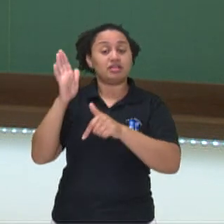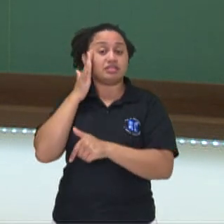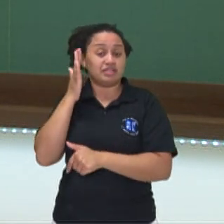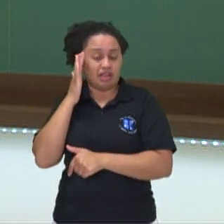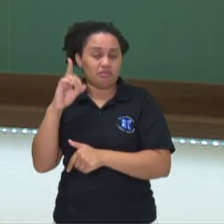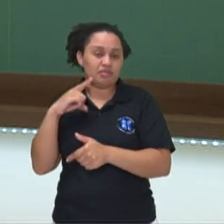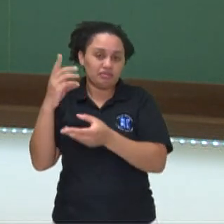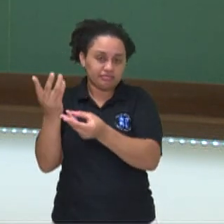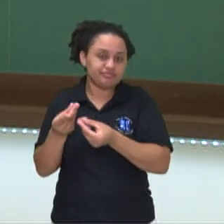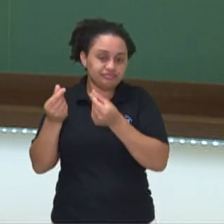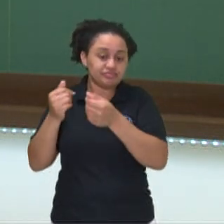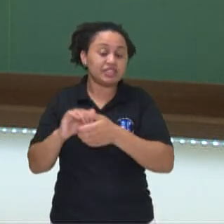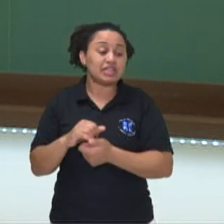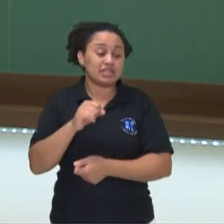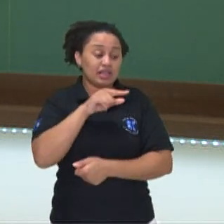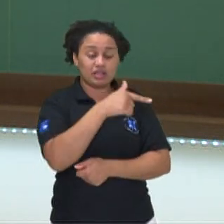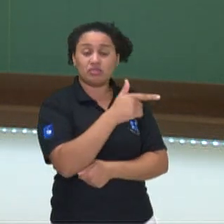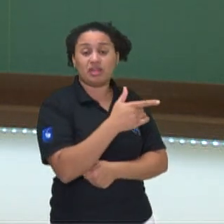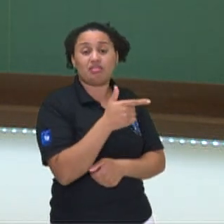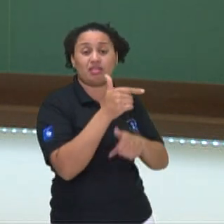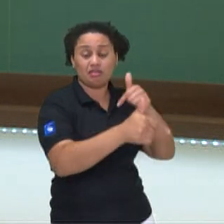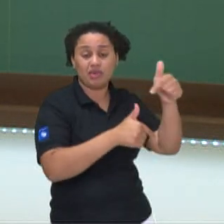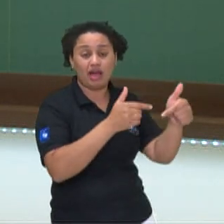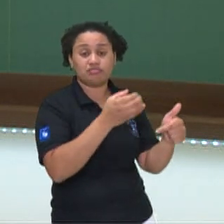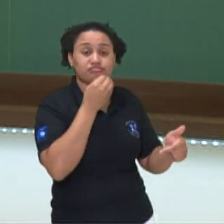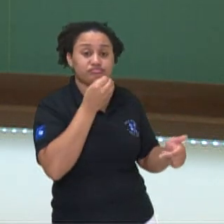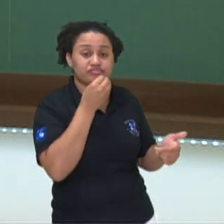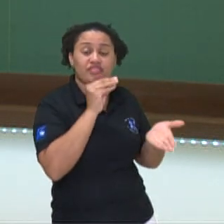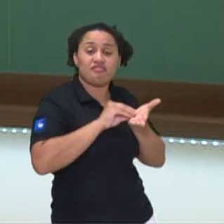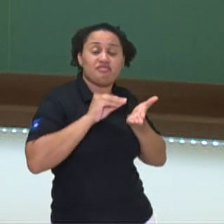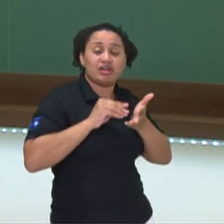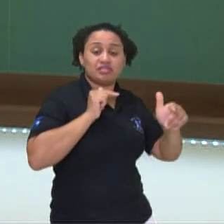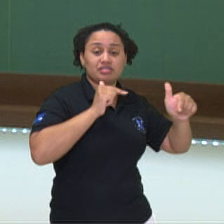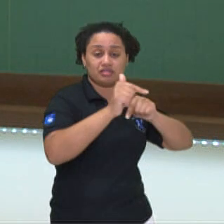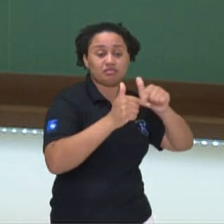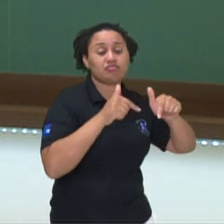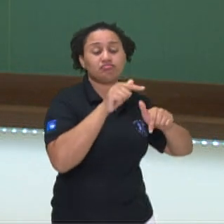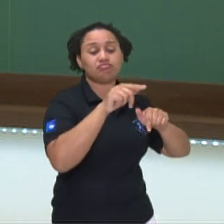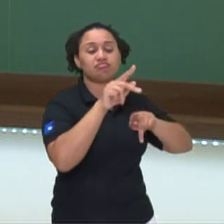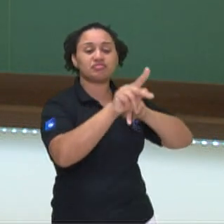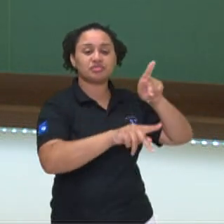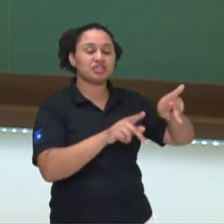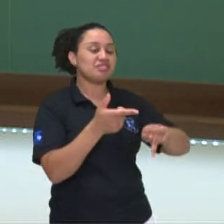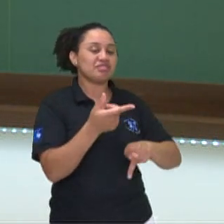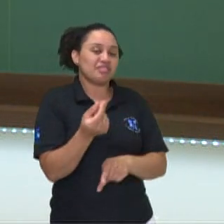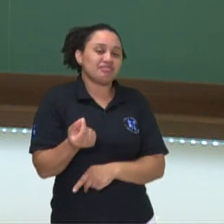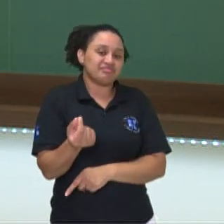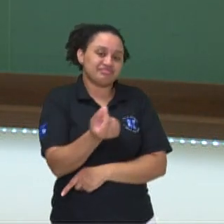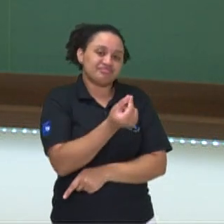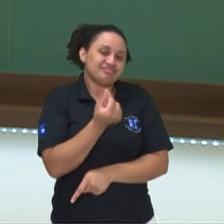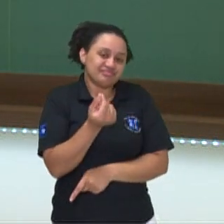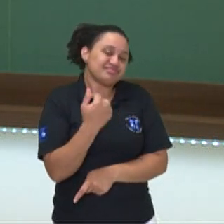havendo a oportunidade de empregos, consequentemente, essa população não estará dispondo de recursos